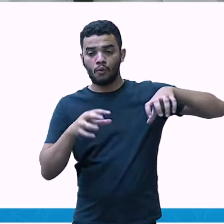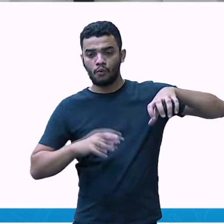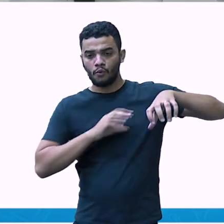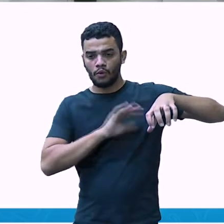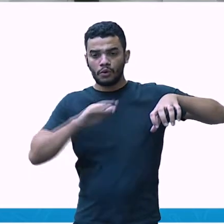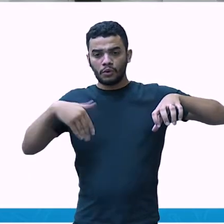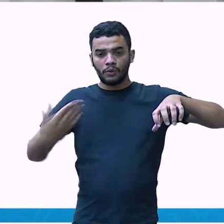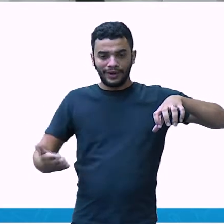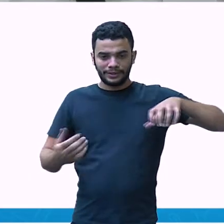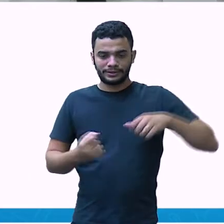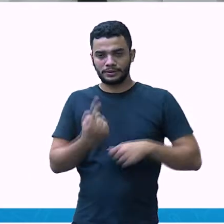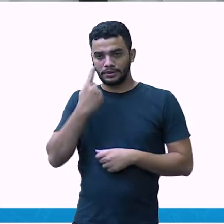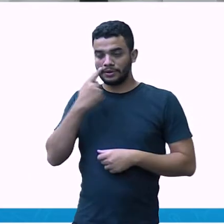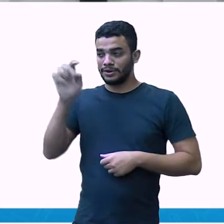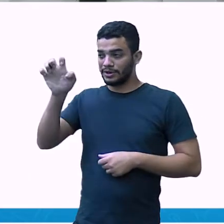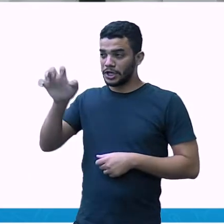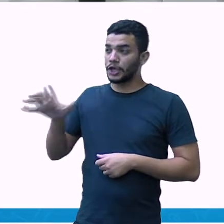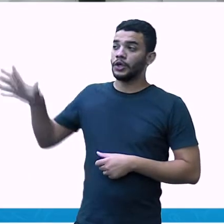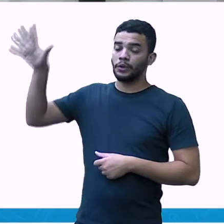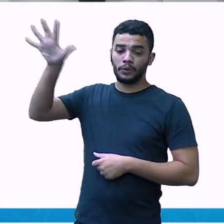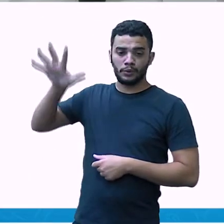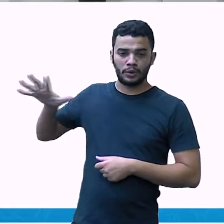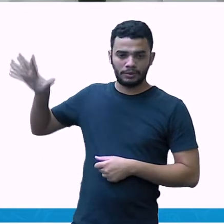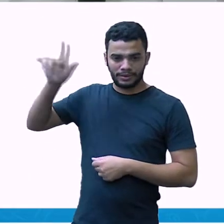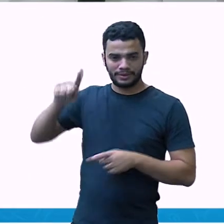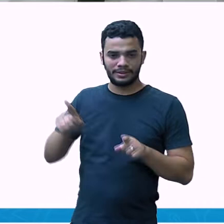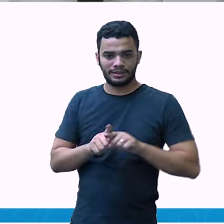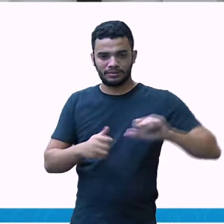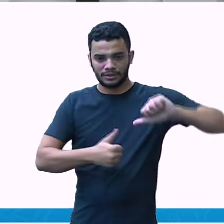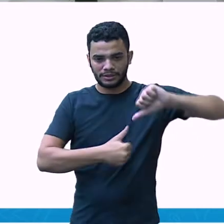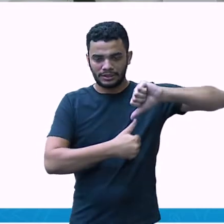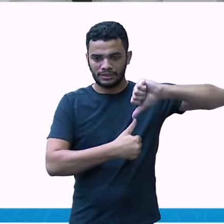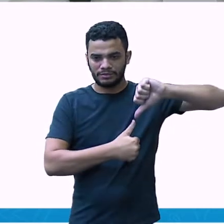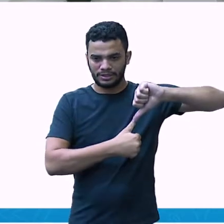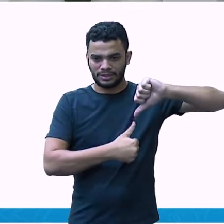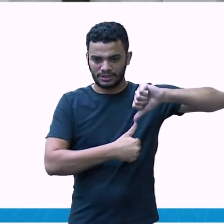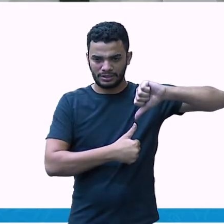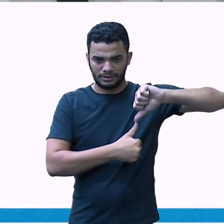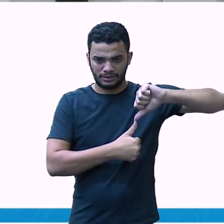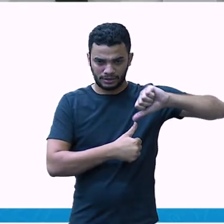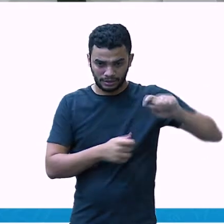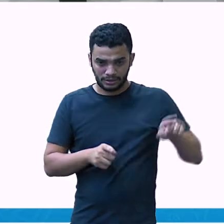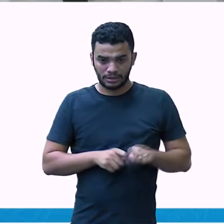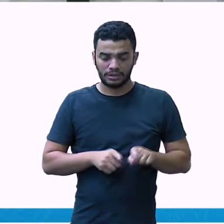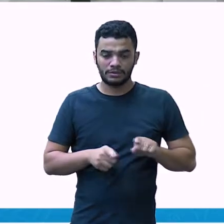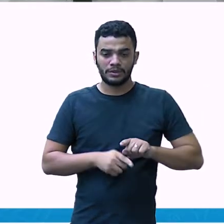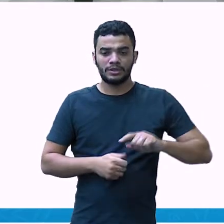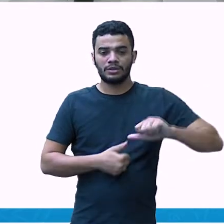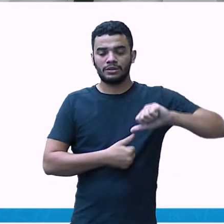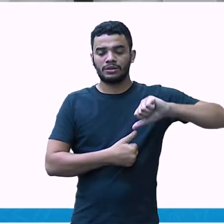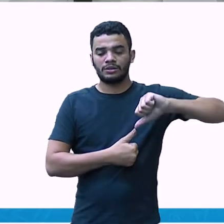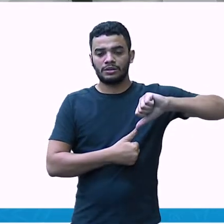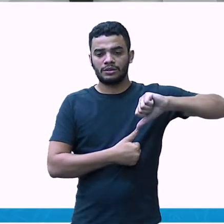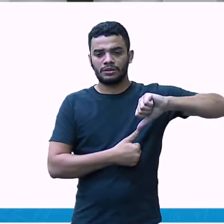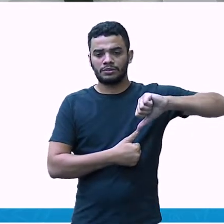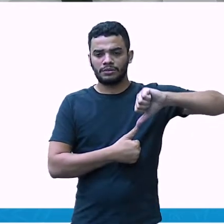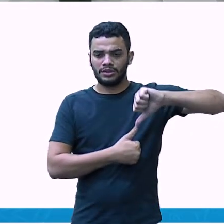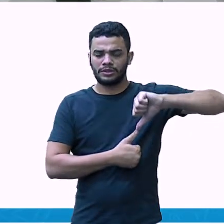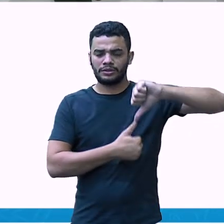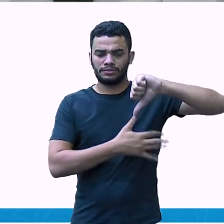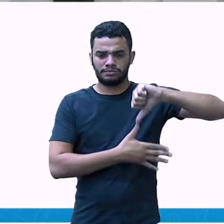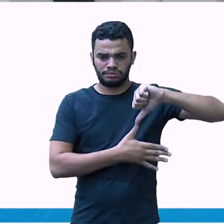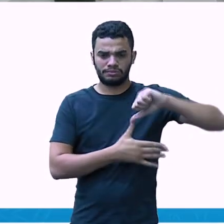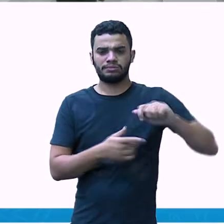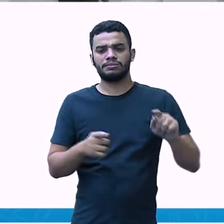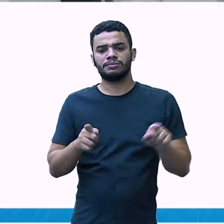Latina e Caribe, né? América do Norte e Oceania. E eu não precisava nem escrever, só pelo gráfico eu teria